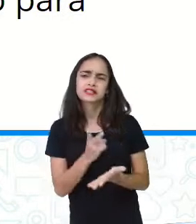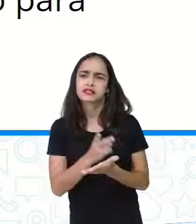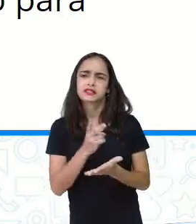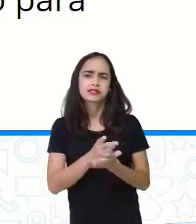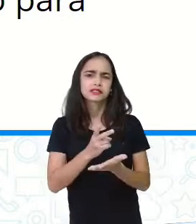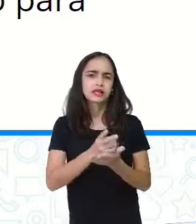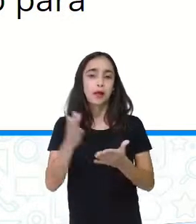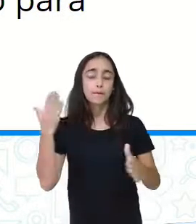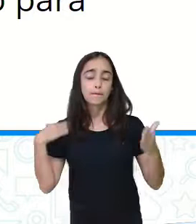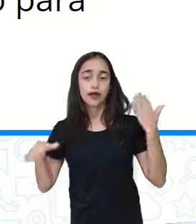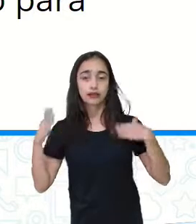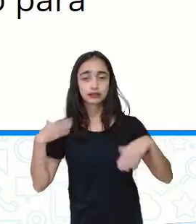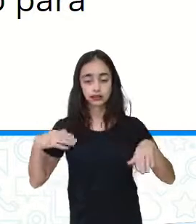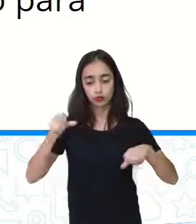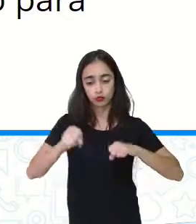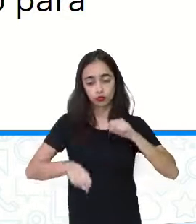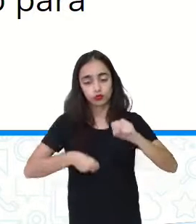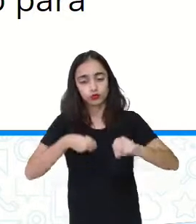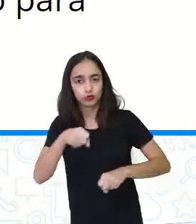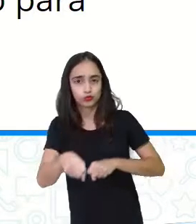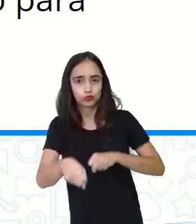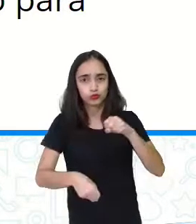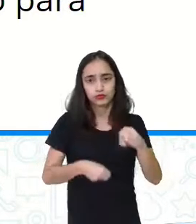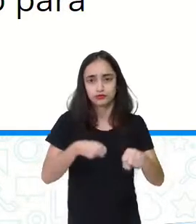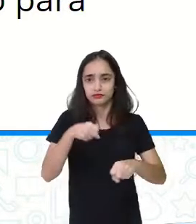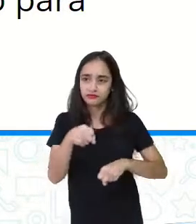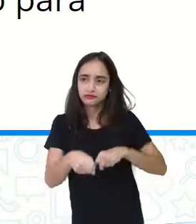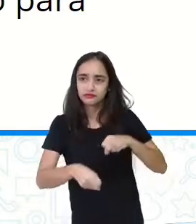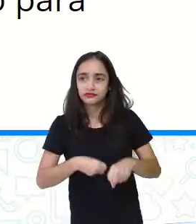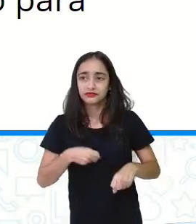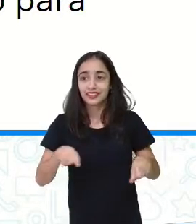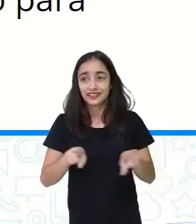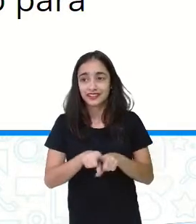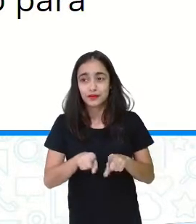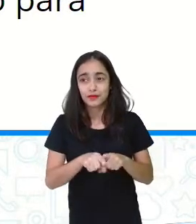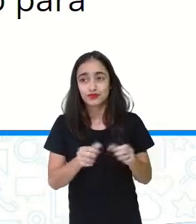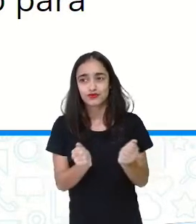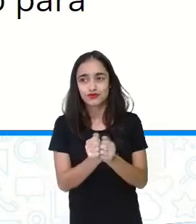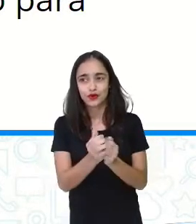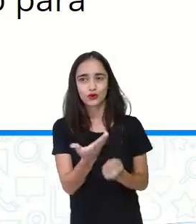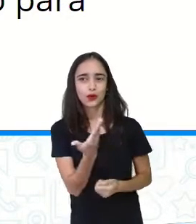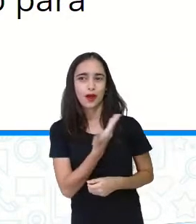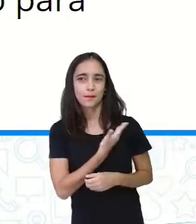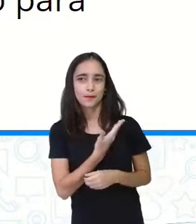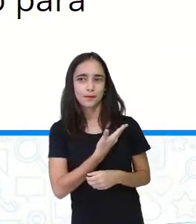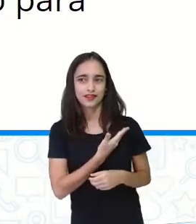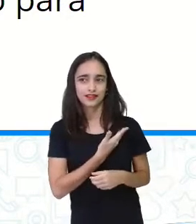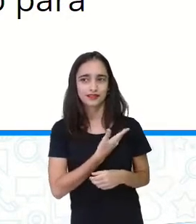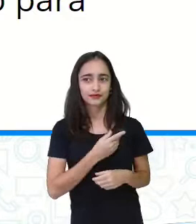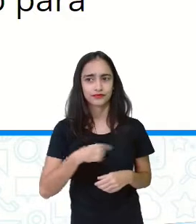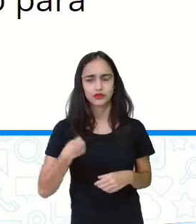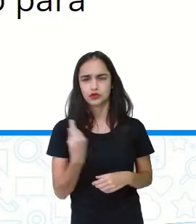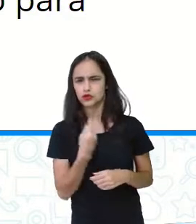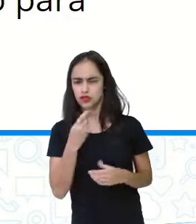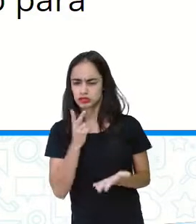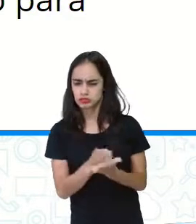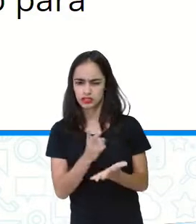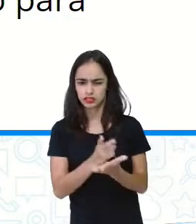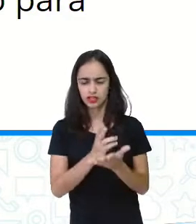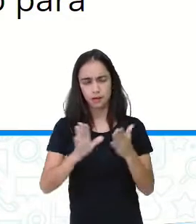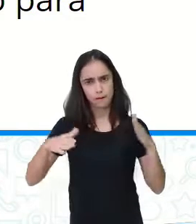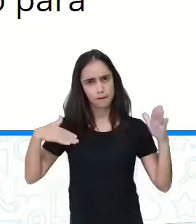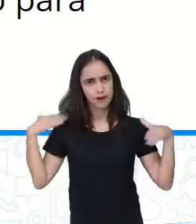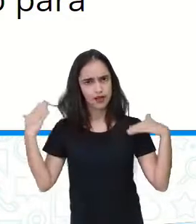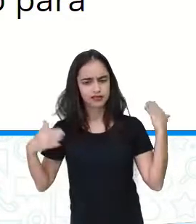caminhadas com amiga Joseane de Carvalho bem pertinho da piscina a gente sempre passou por aqui mas não sabia